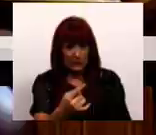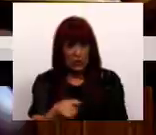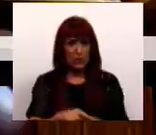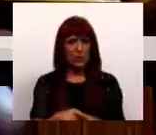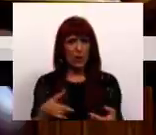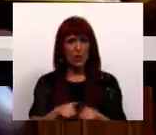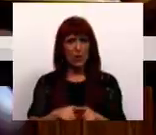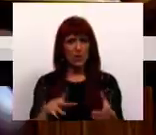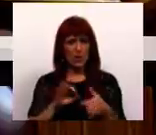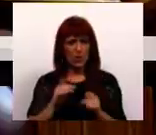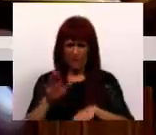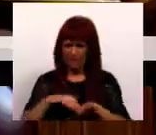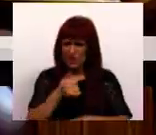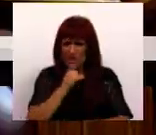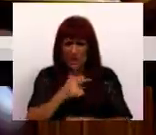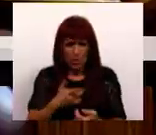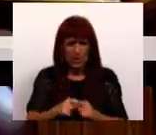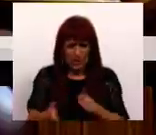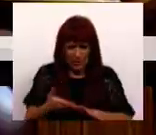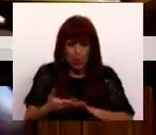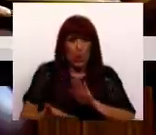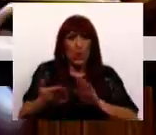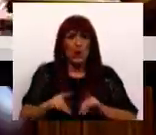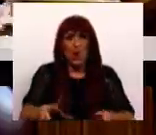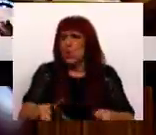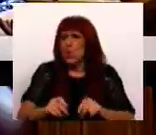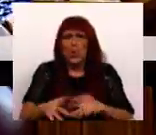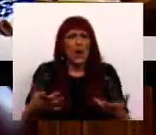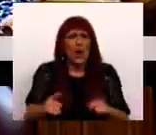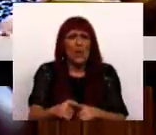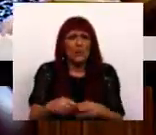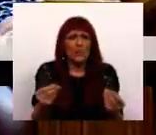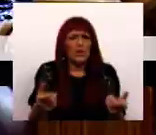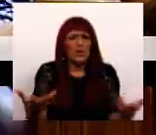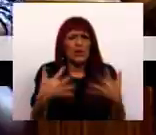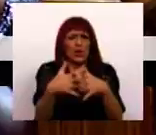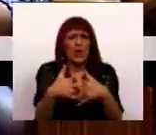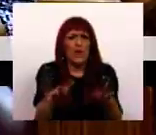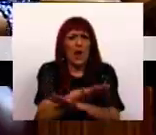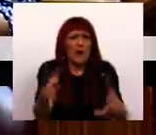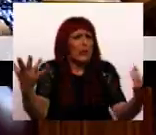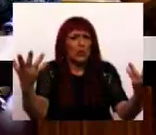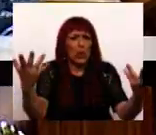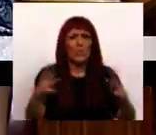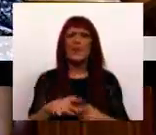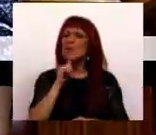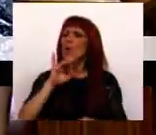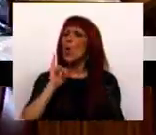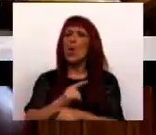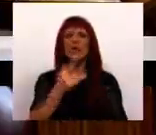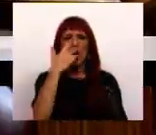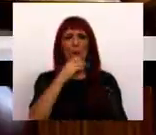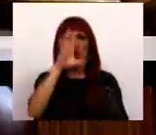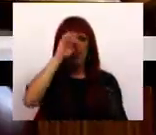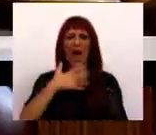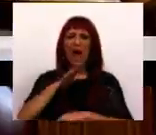não começarmos a tomar medidas céleres e urgentes, nunca mais deixarão de ser estruturais. Outra medida errada que o Governo